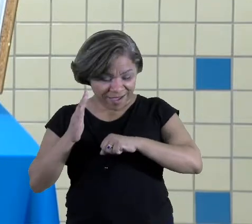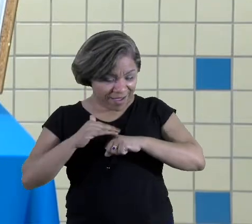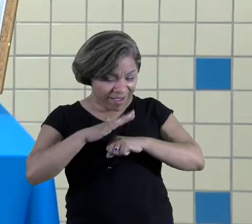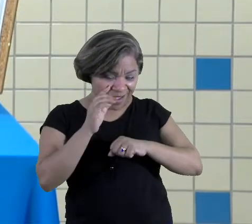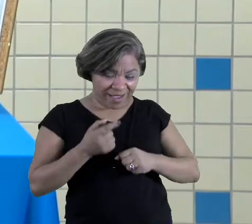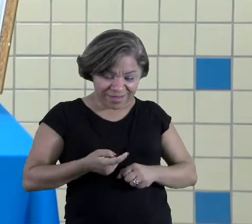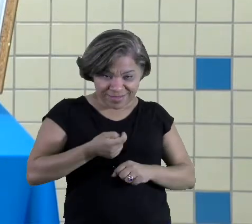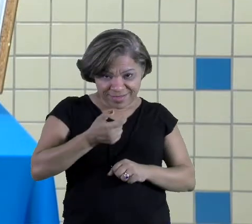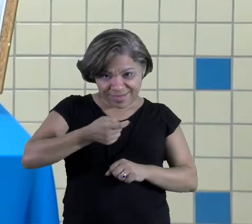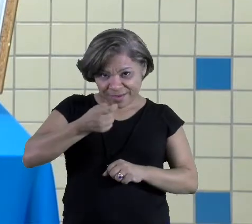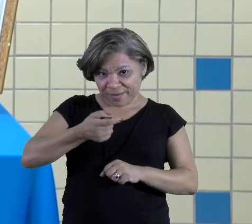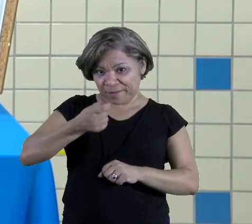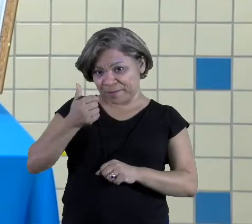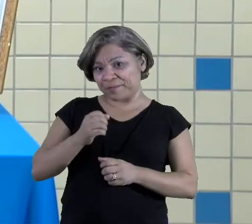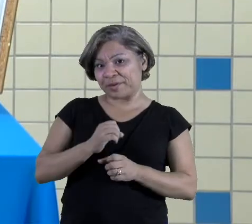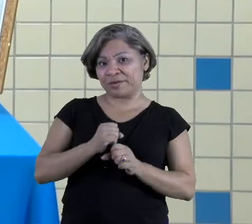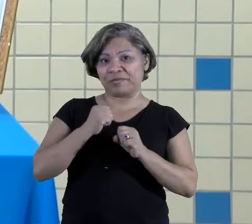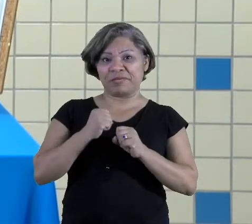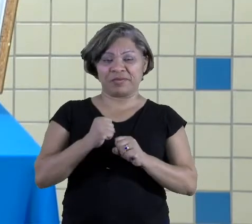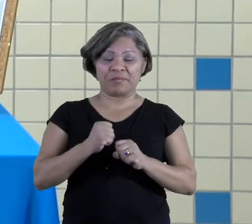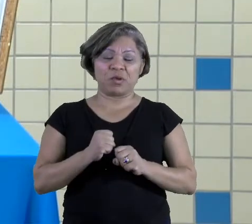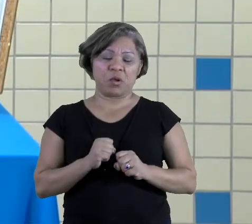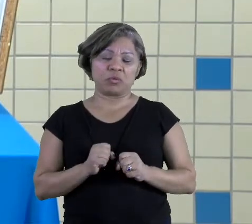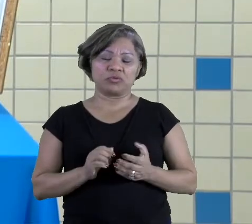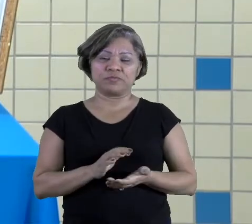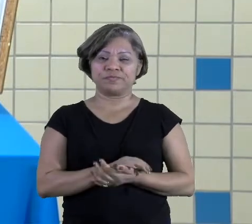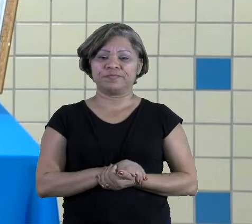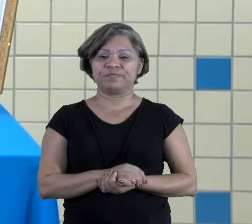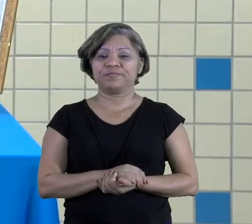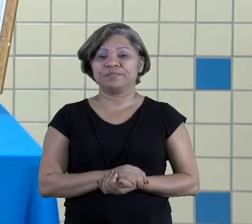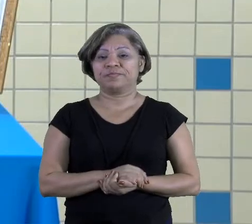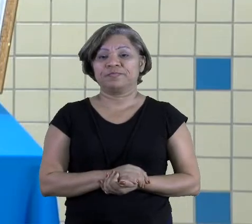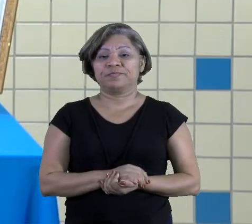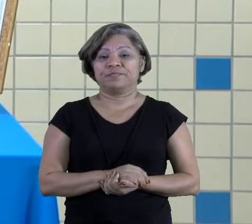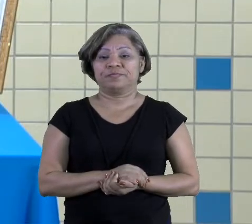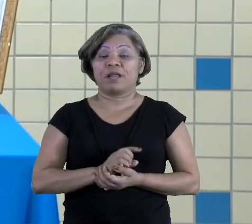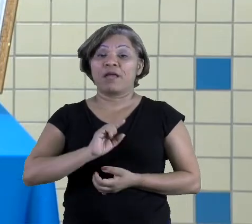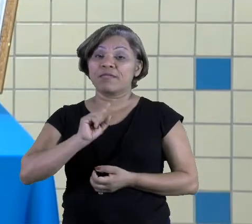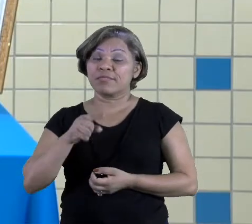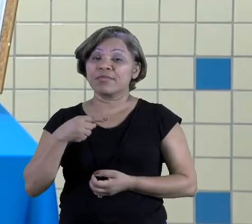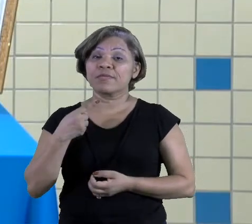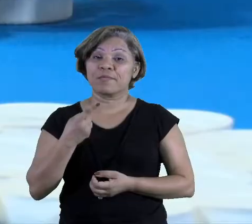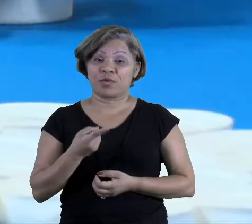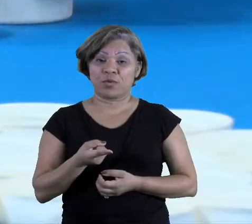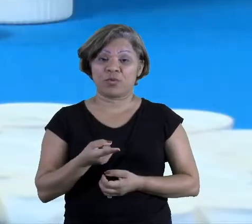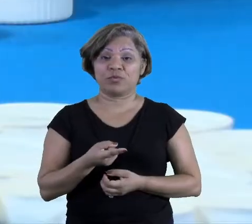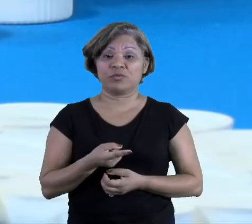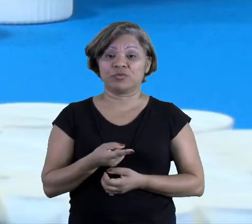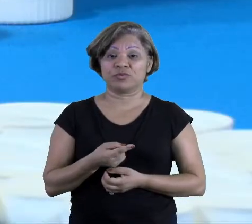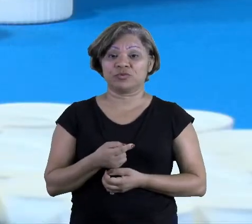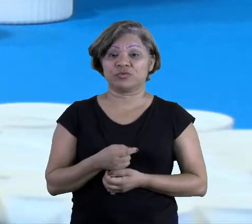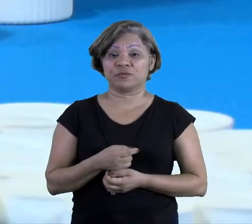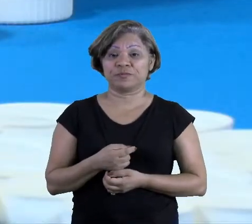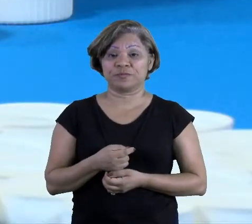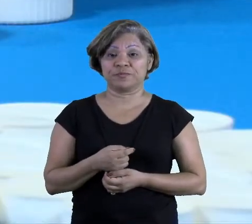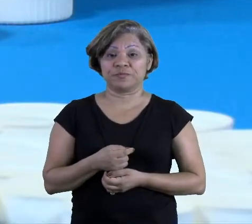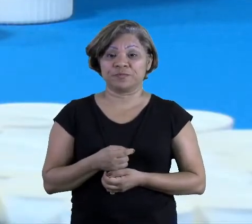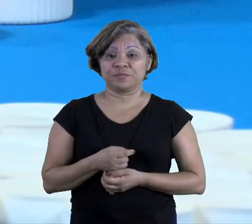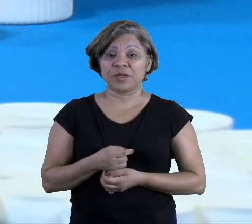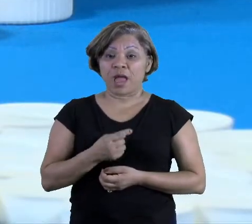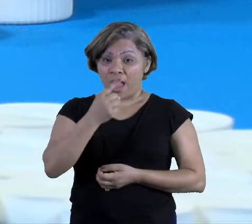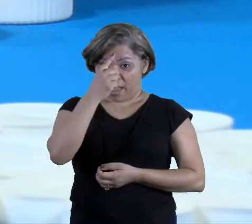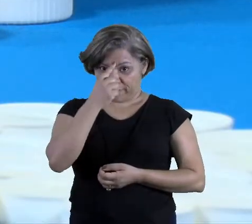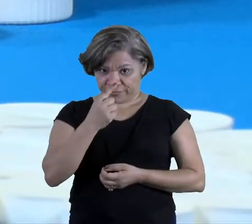gravuras, consequentemente mais peças. Bom, após as figuras estarem